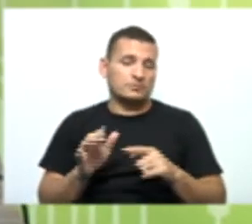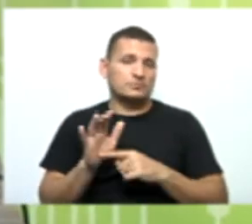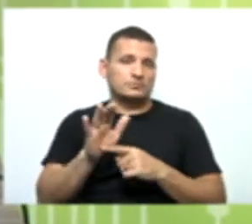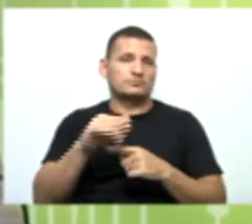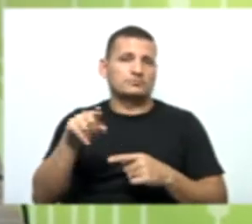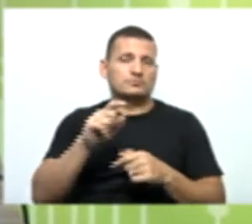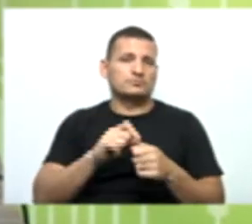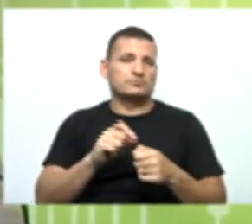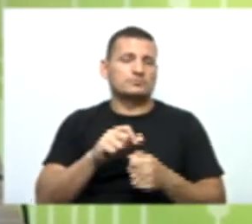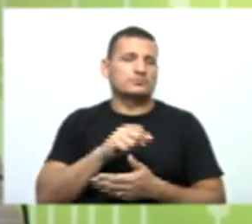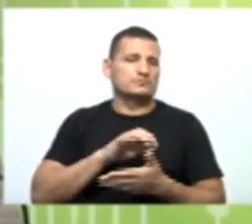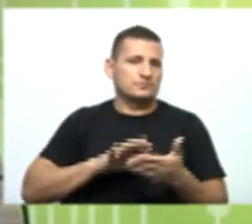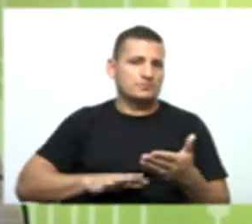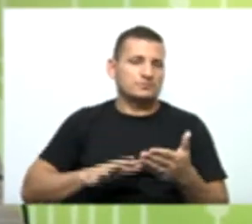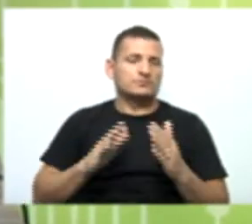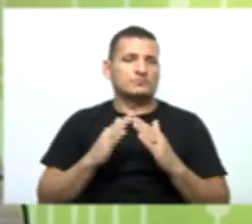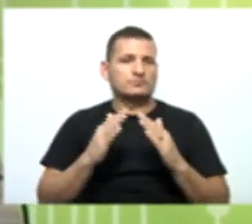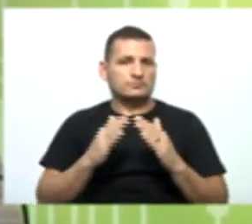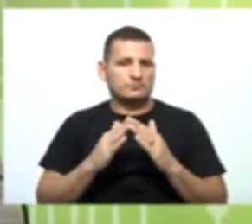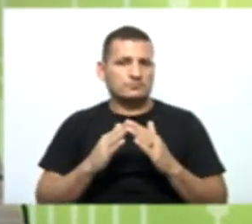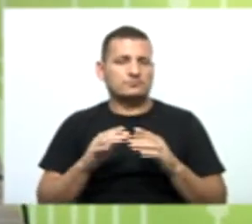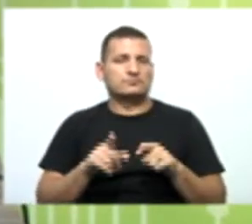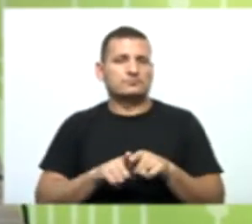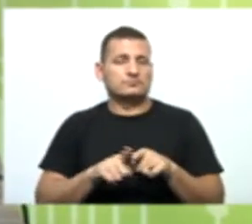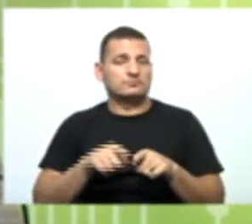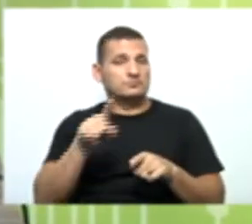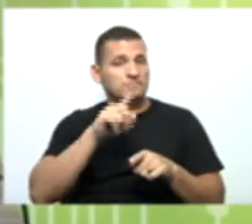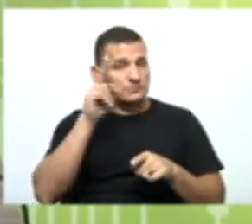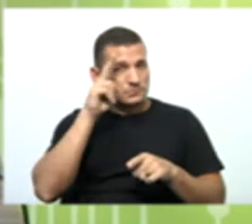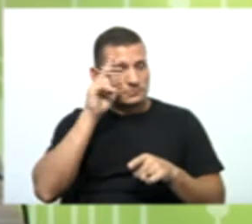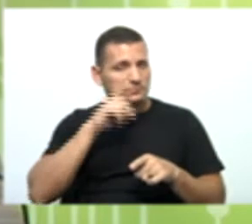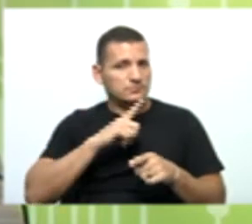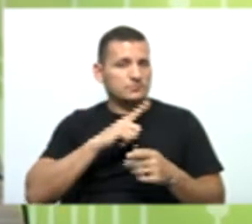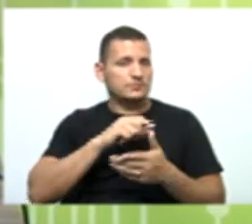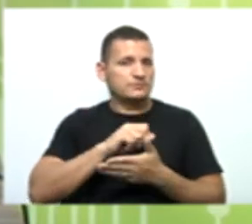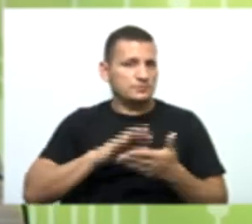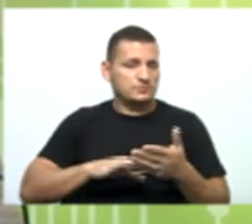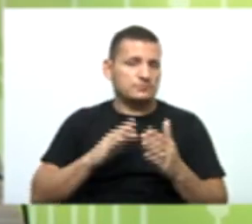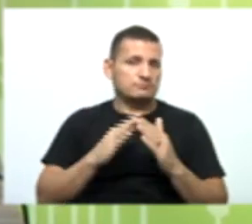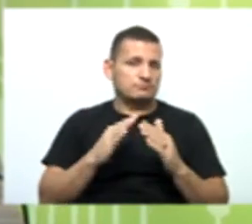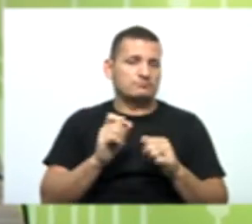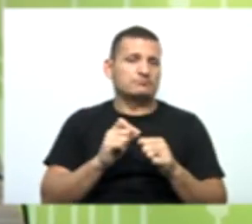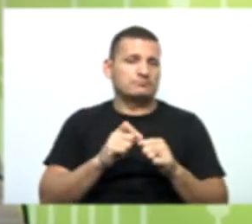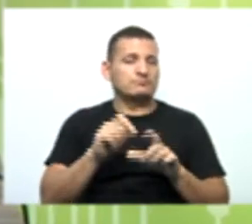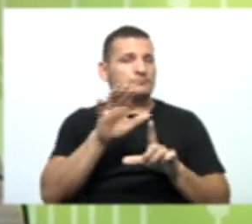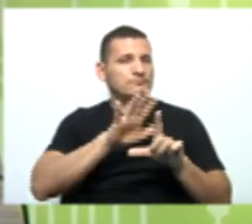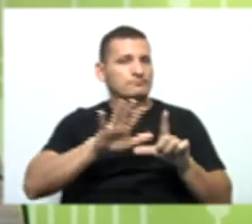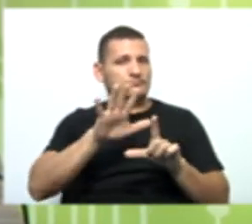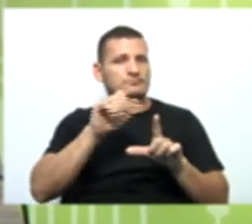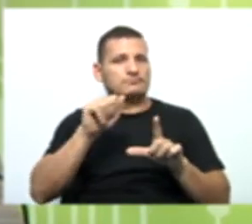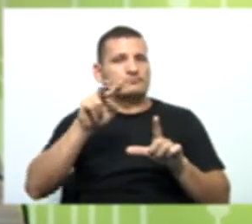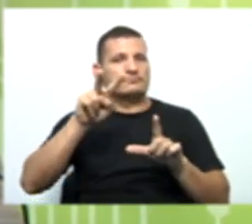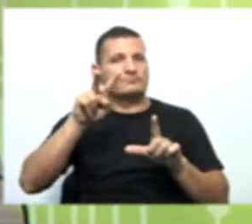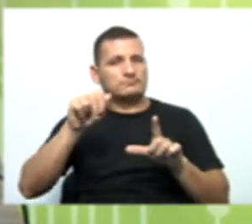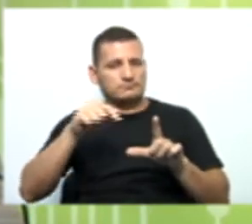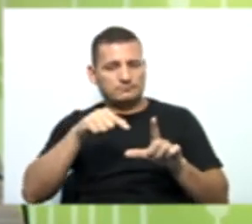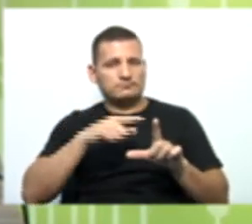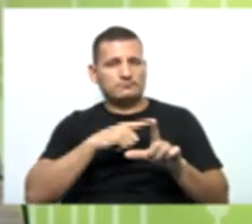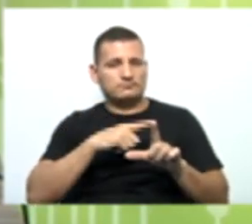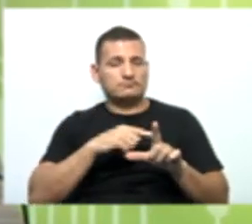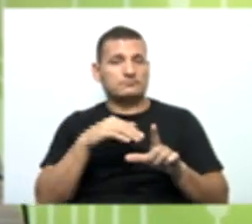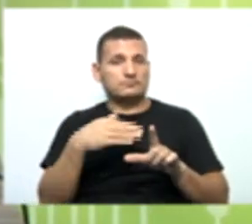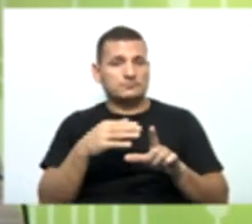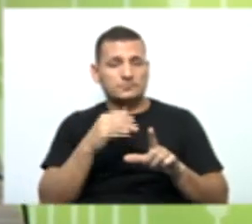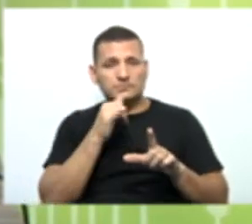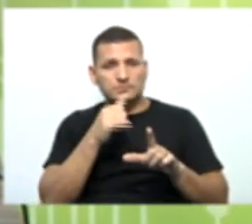as atividades de percurso. Lembrem que vocês vão ter essas atividades para fazer lá no ambiente virtual, ok? Beleza? Então mandem as dúvidas